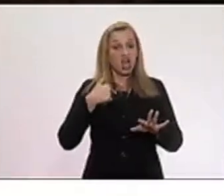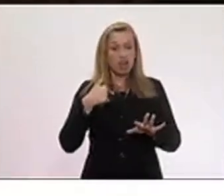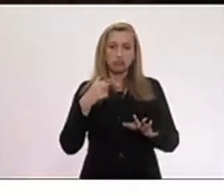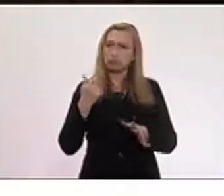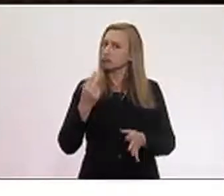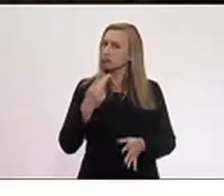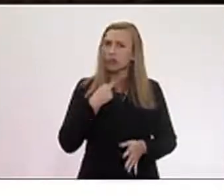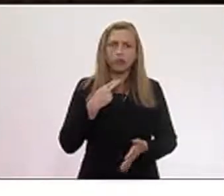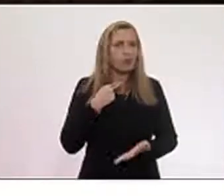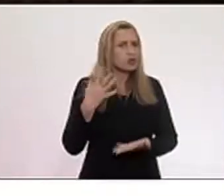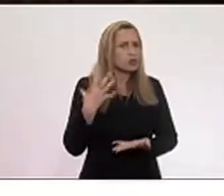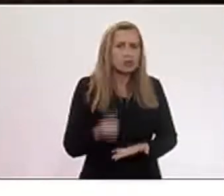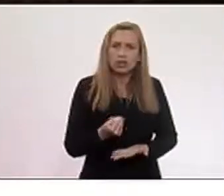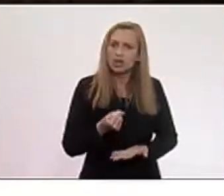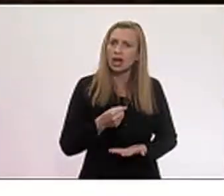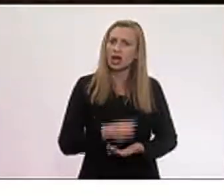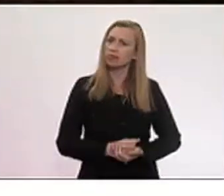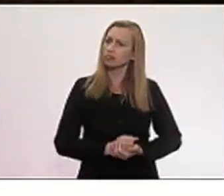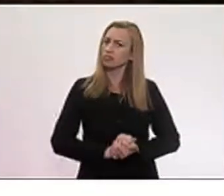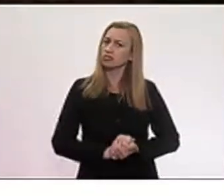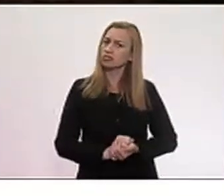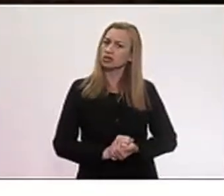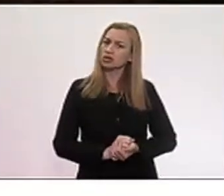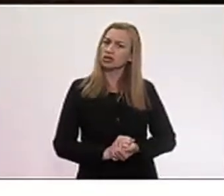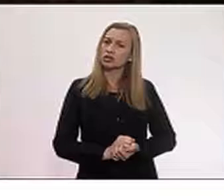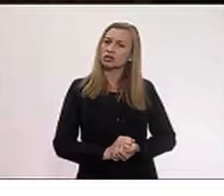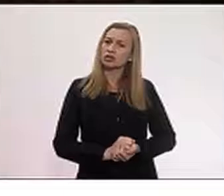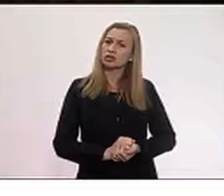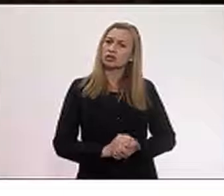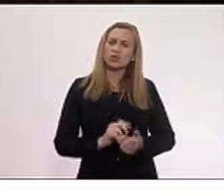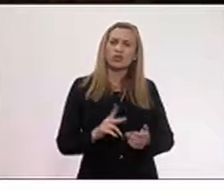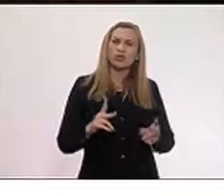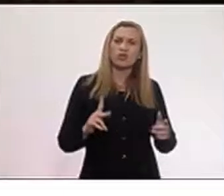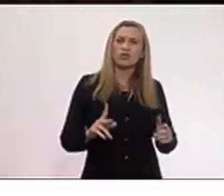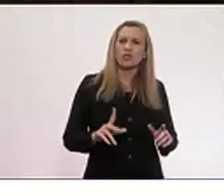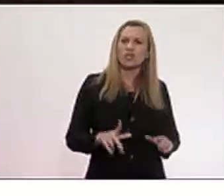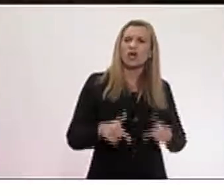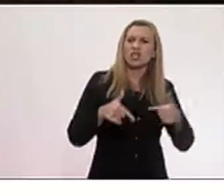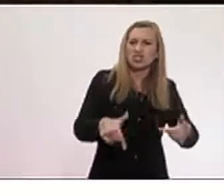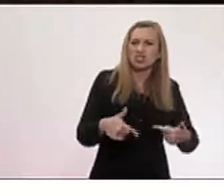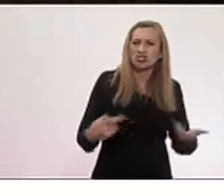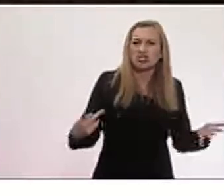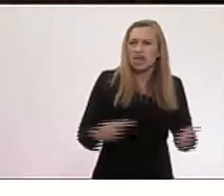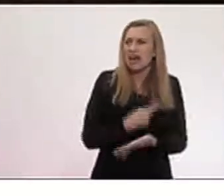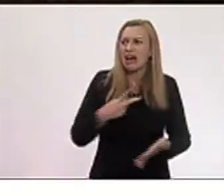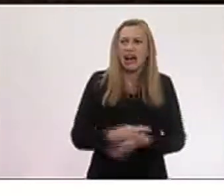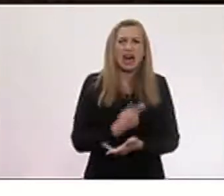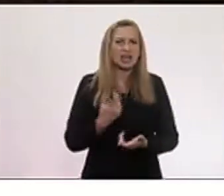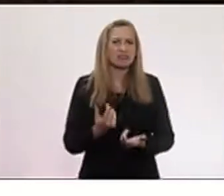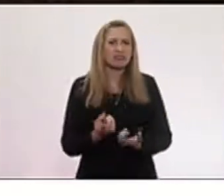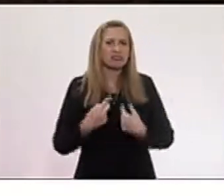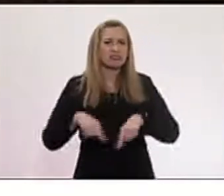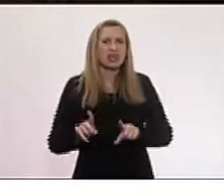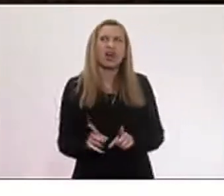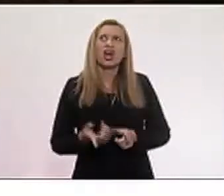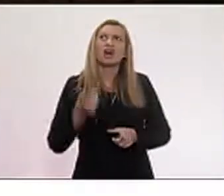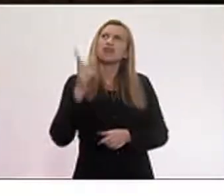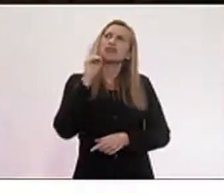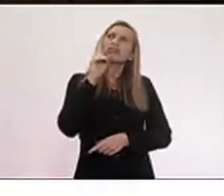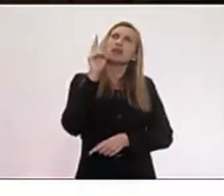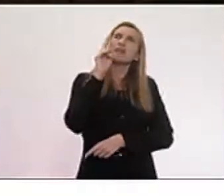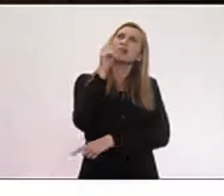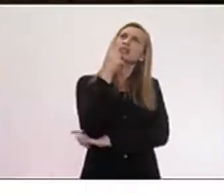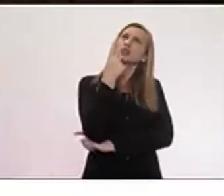concordar com atitudes verticais e ditatoriais. Fico aqui me lembrando, pela